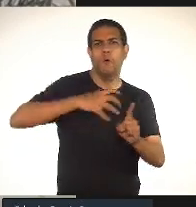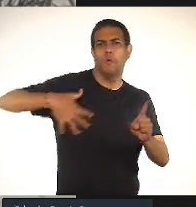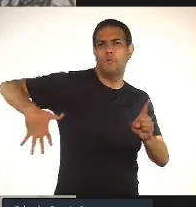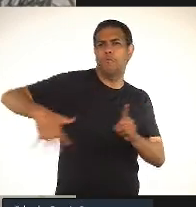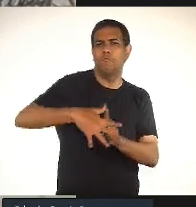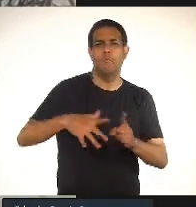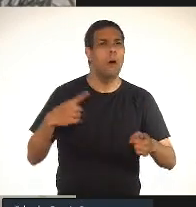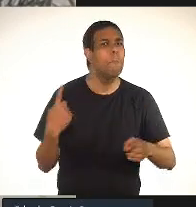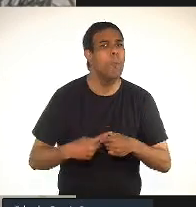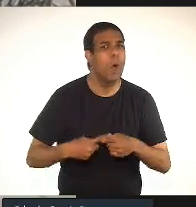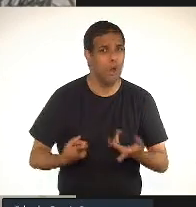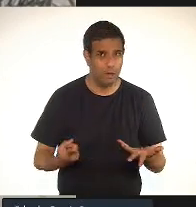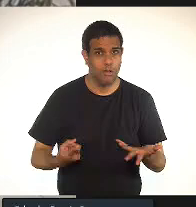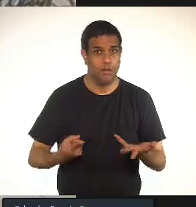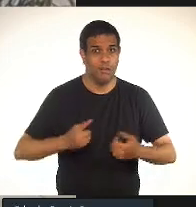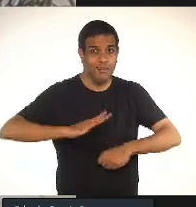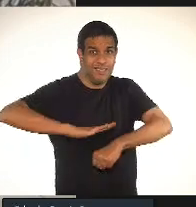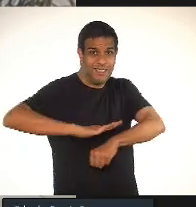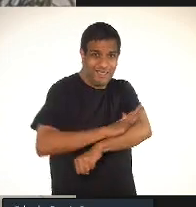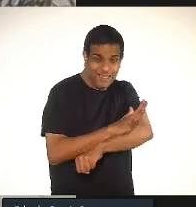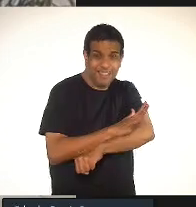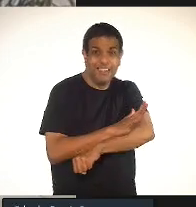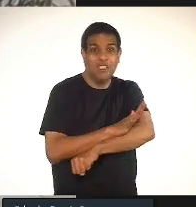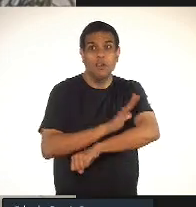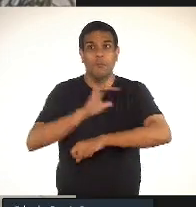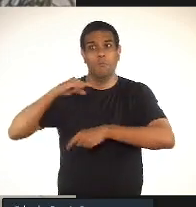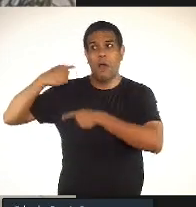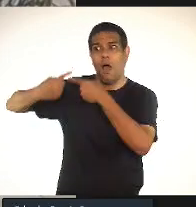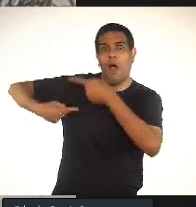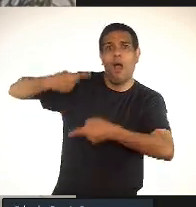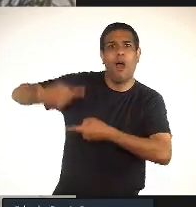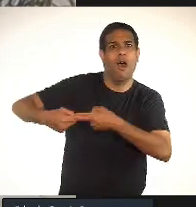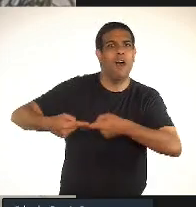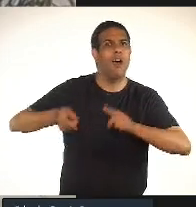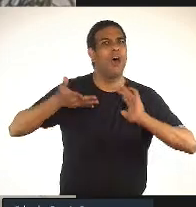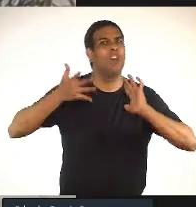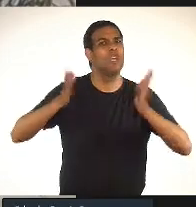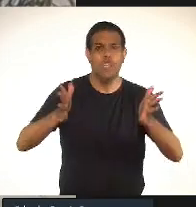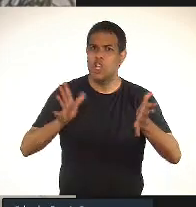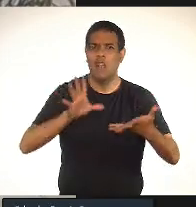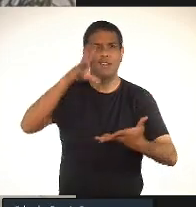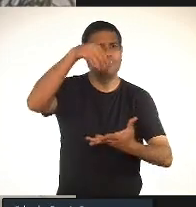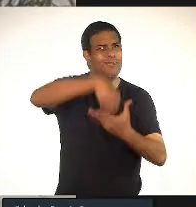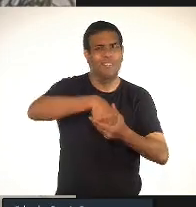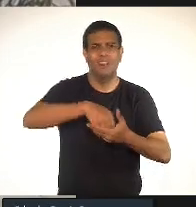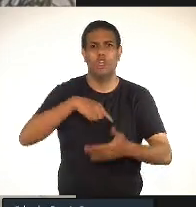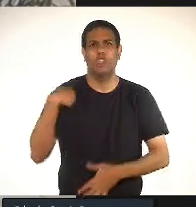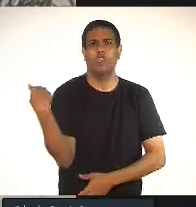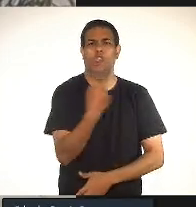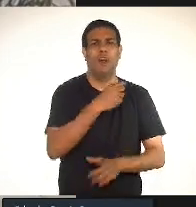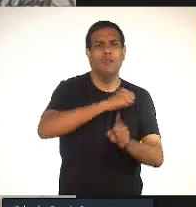uma vez que o racismo estruturou muitas das instituições que nós